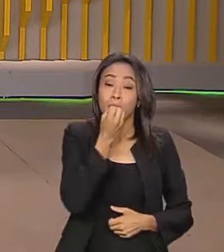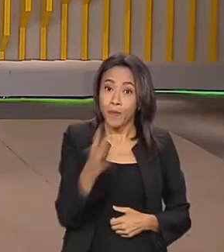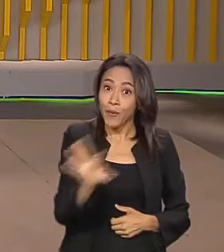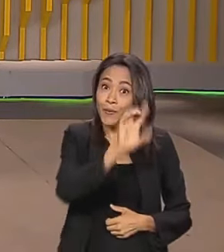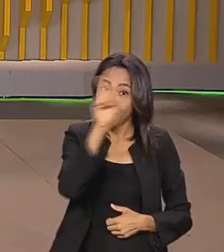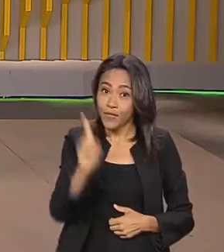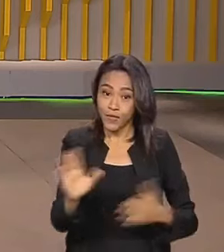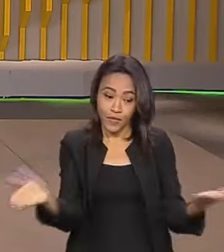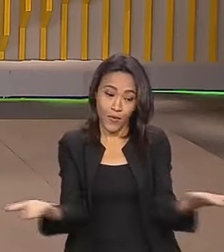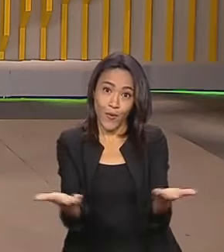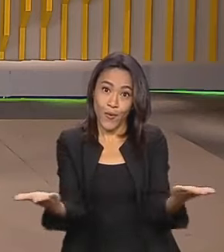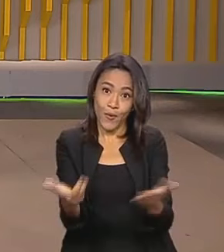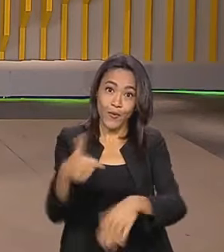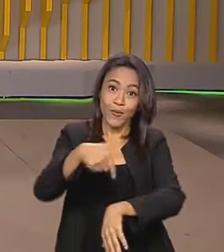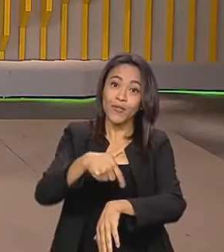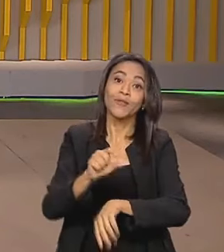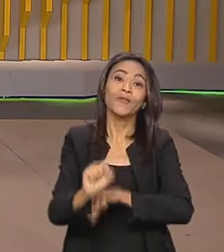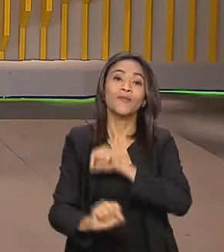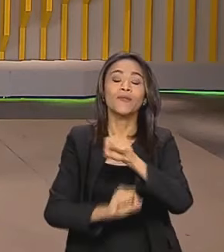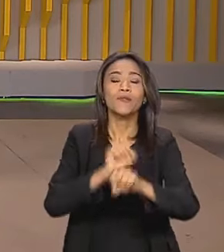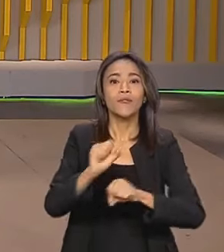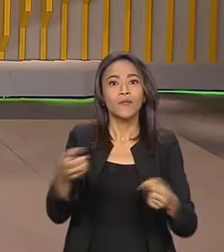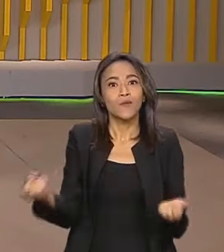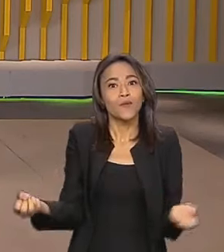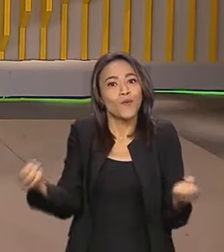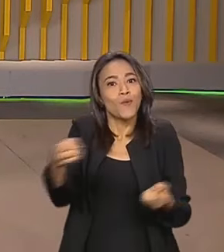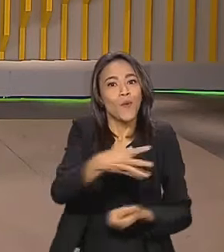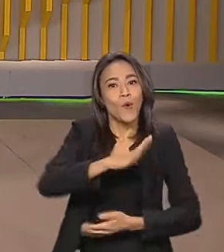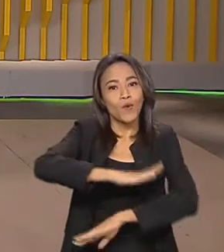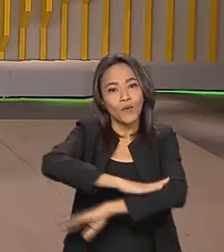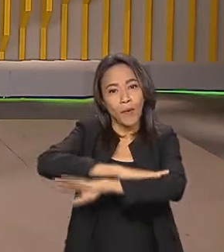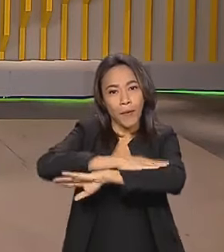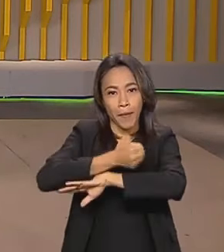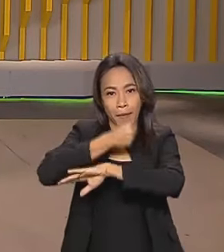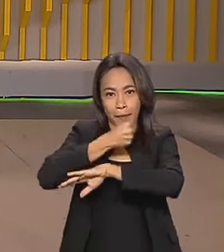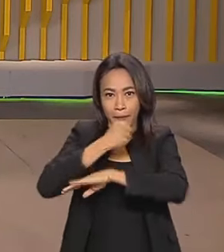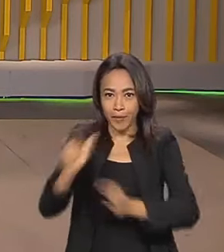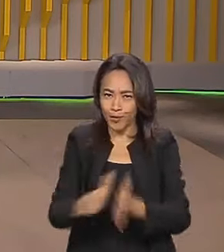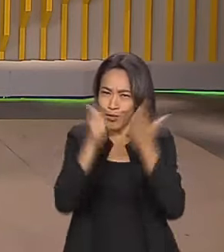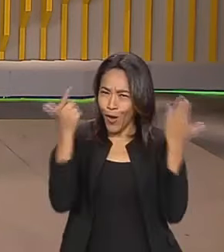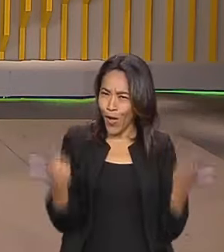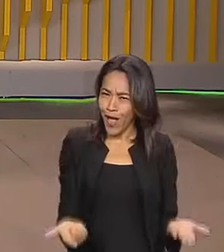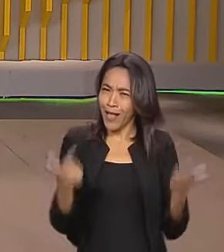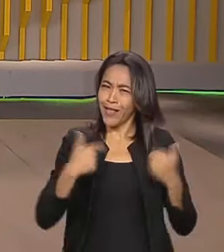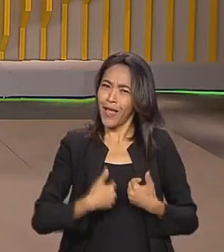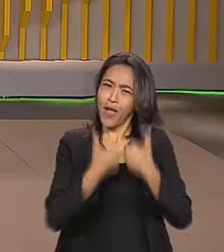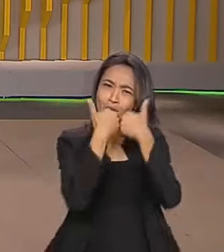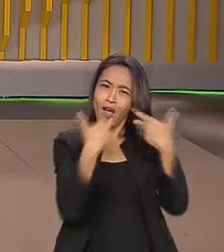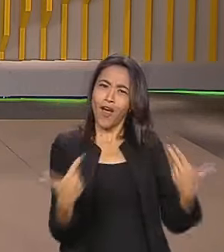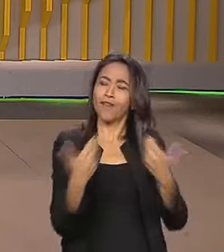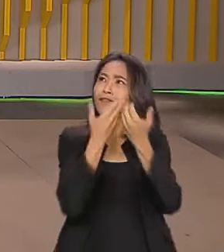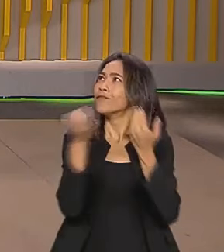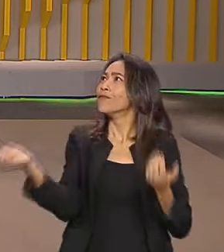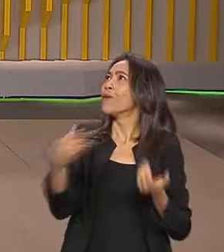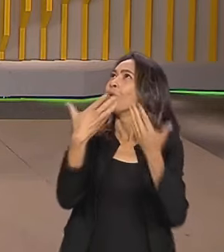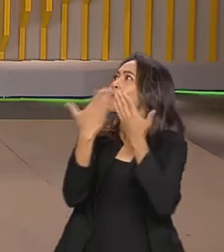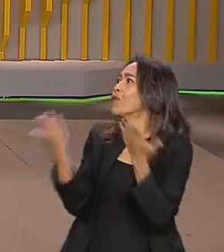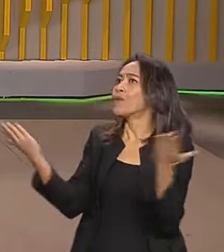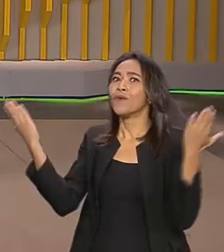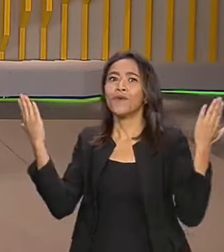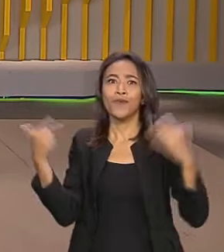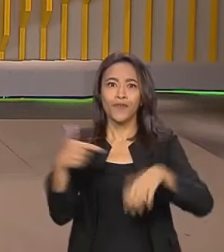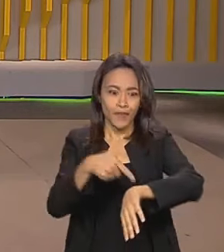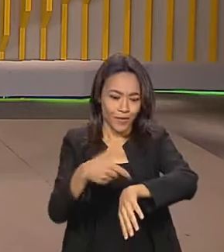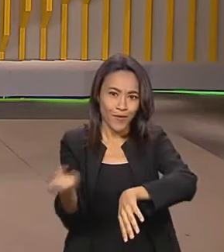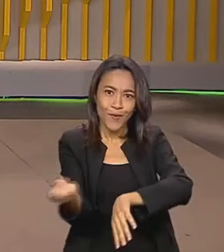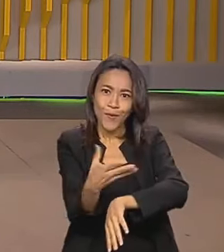a partir de hoje nós temos um novo jornal Brasil em Dia repaginado com novo cenário novo horário né Roberto